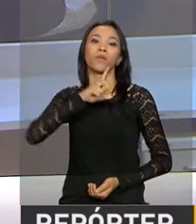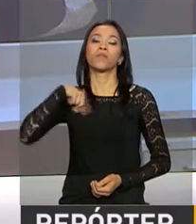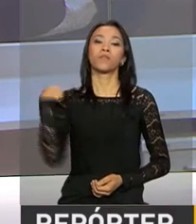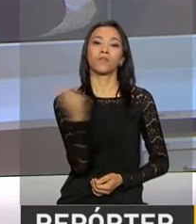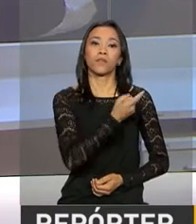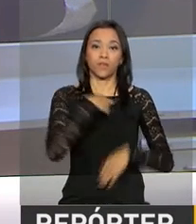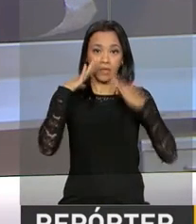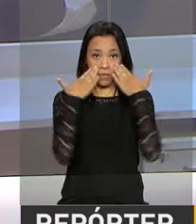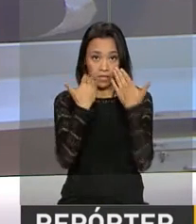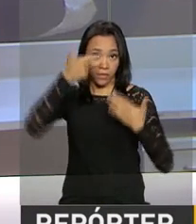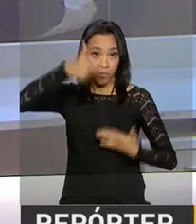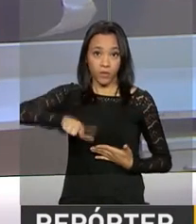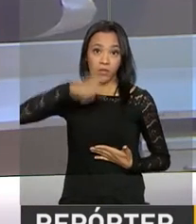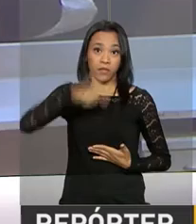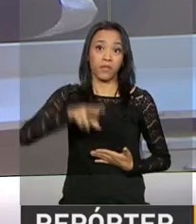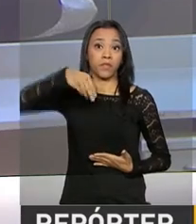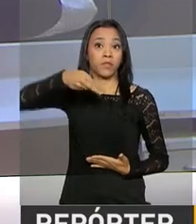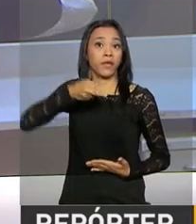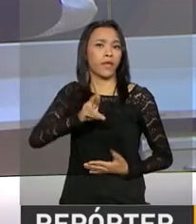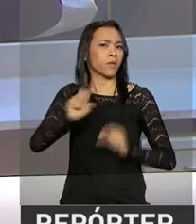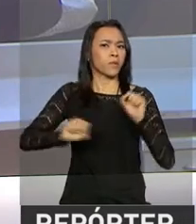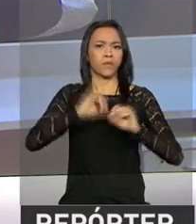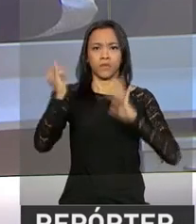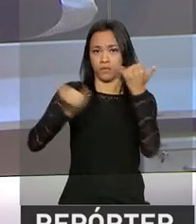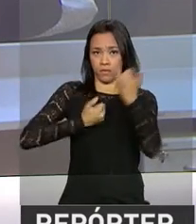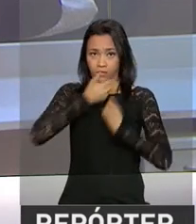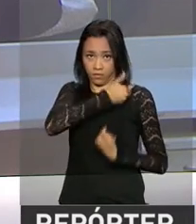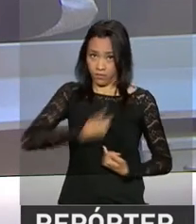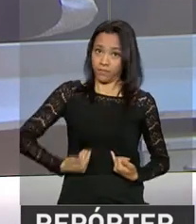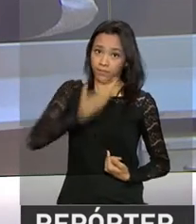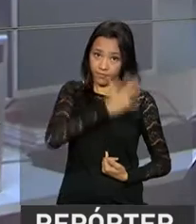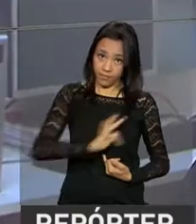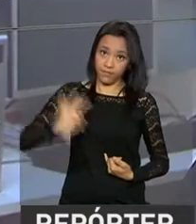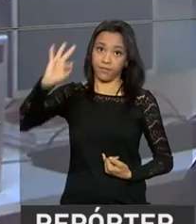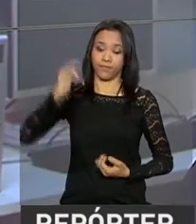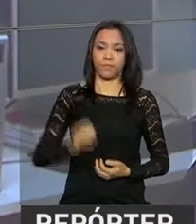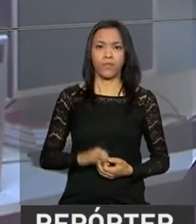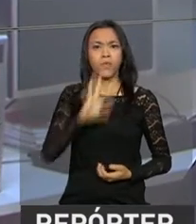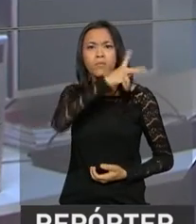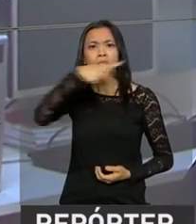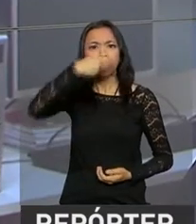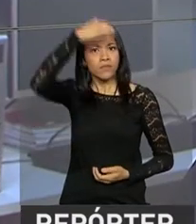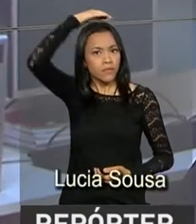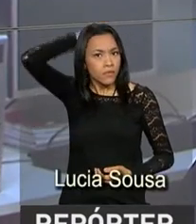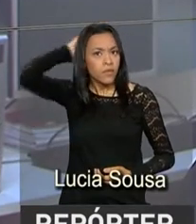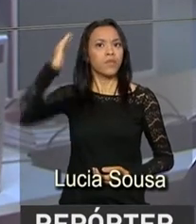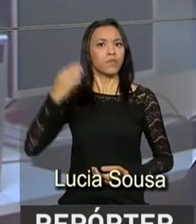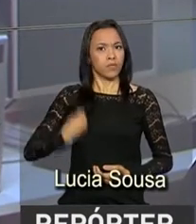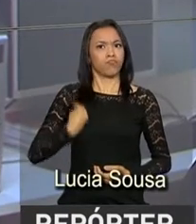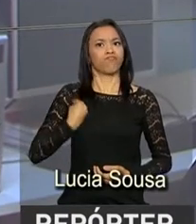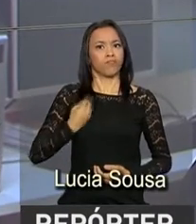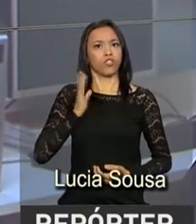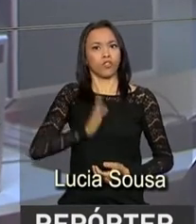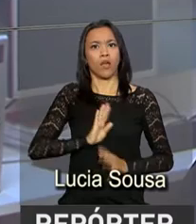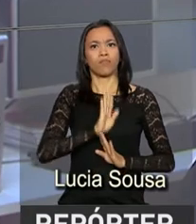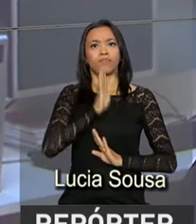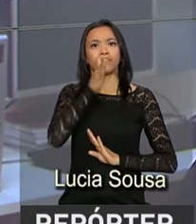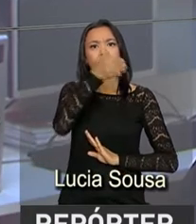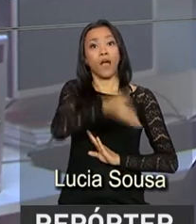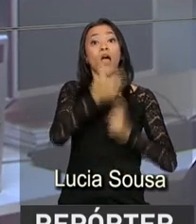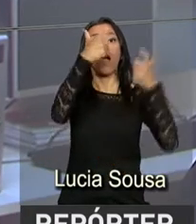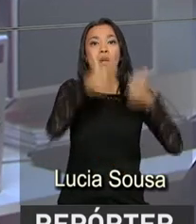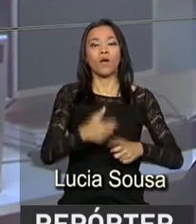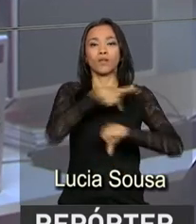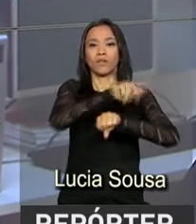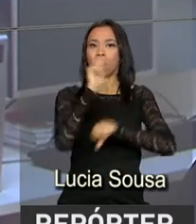estamos de volta com o repórter NBR e as notícias do governo federal. O presidente Michel Temer está a caminho da Argentina, onde